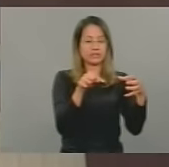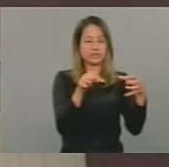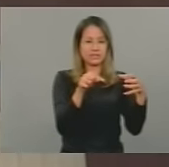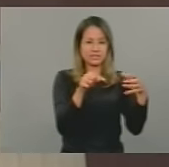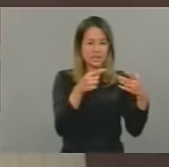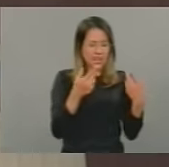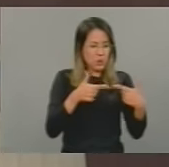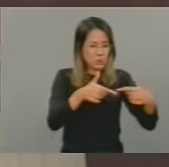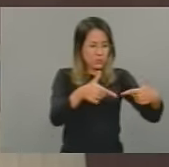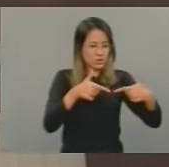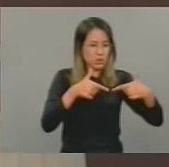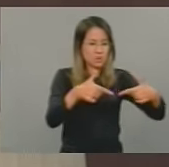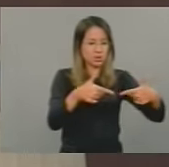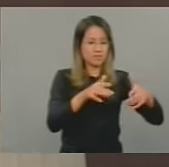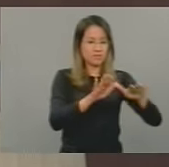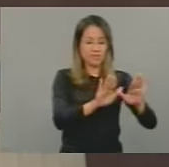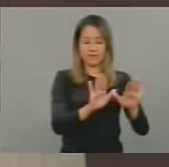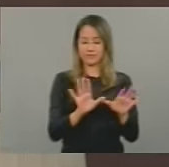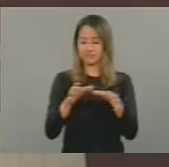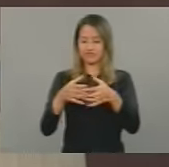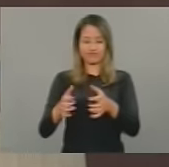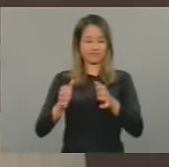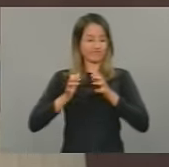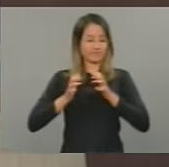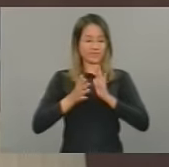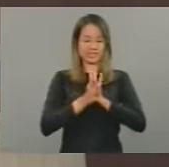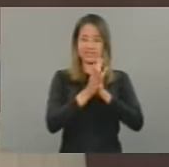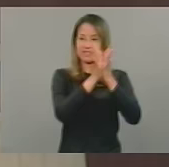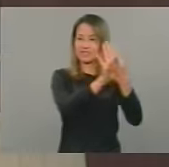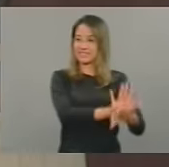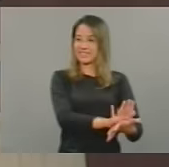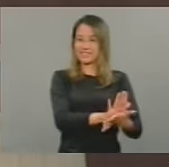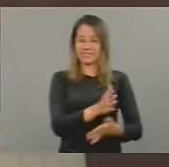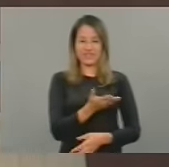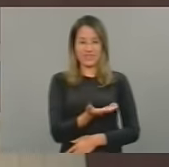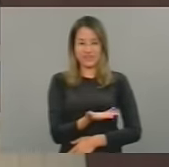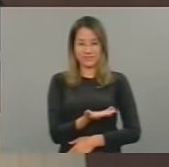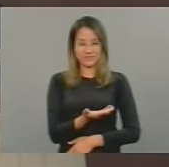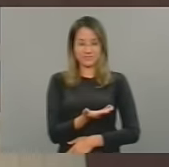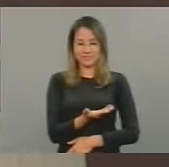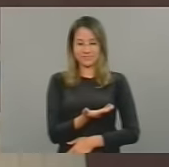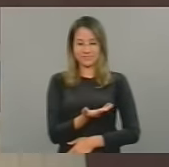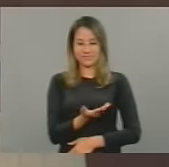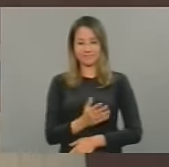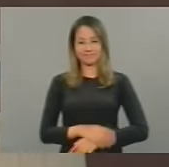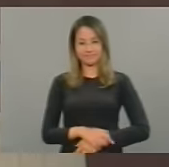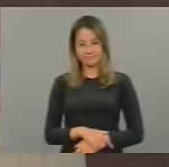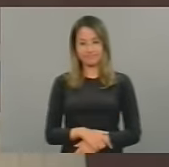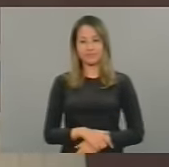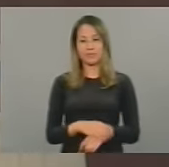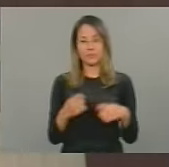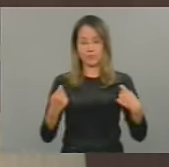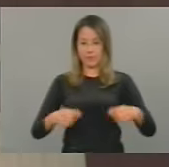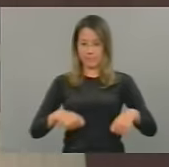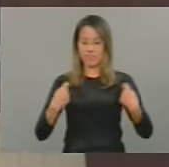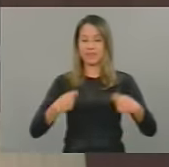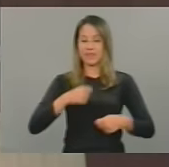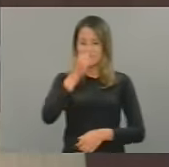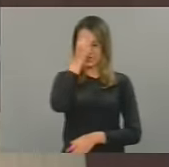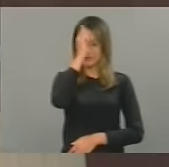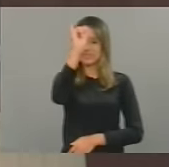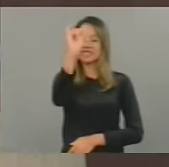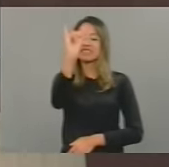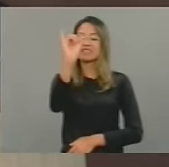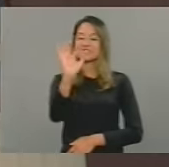de desprezo à democracia, de aberto reacionarismo, de aberto conservadorismo desta estirpe,